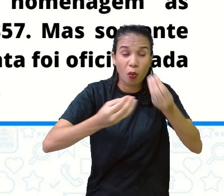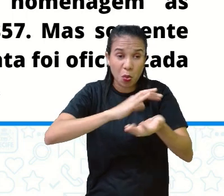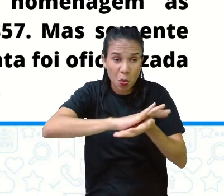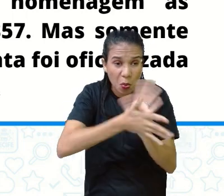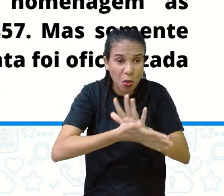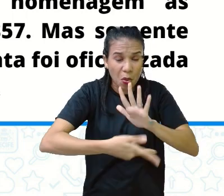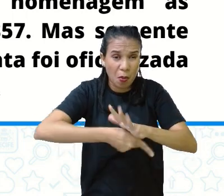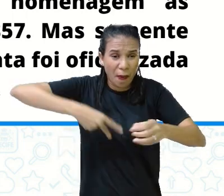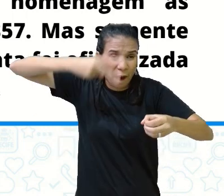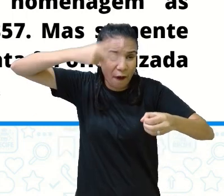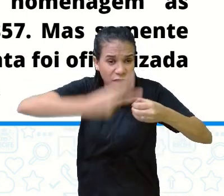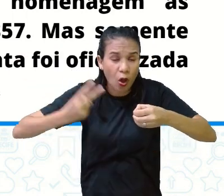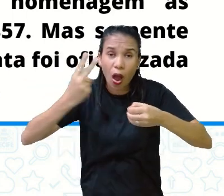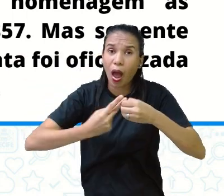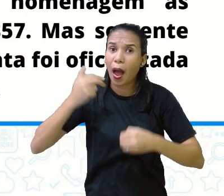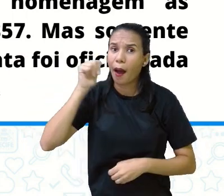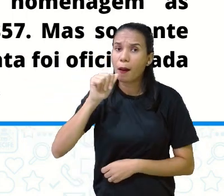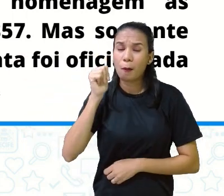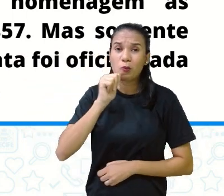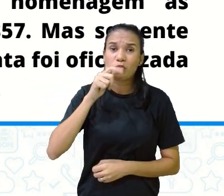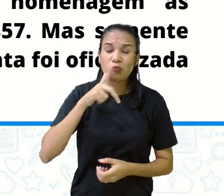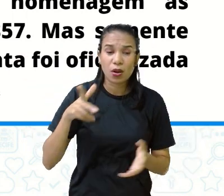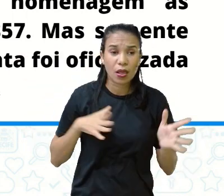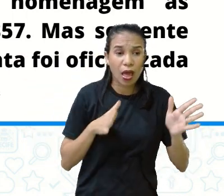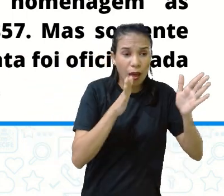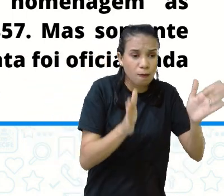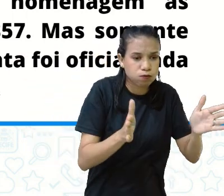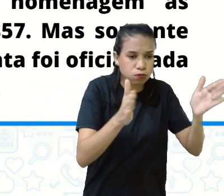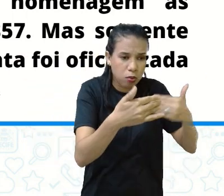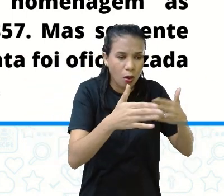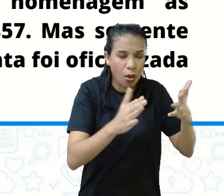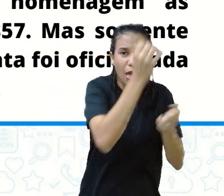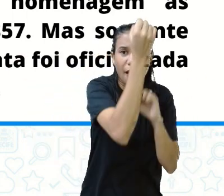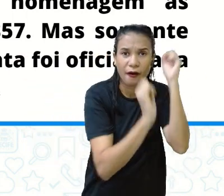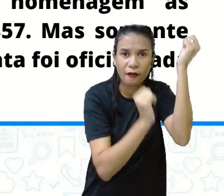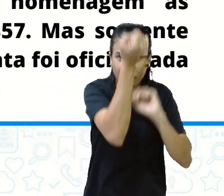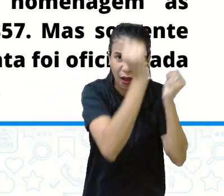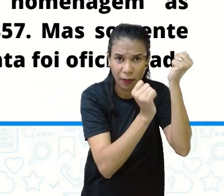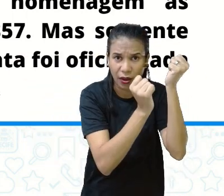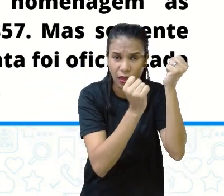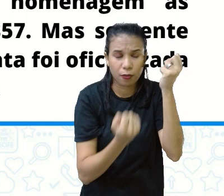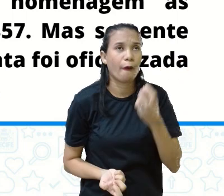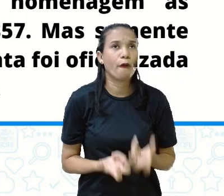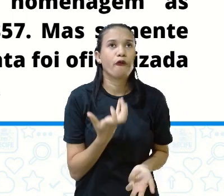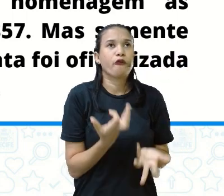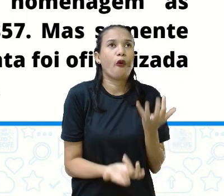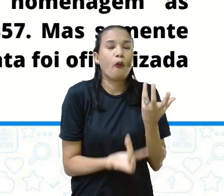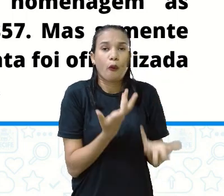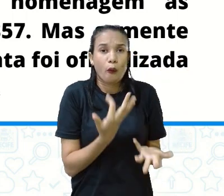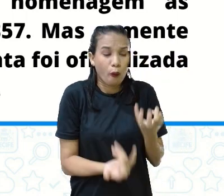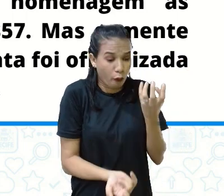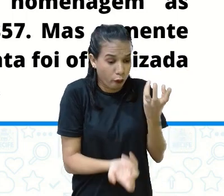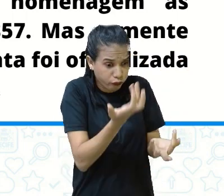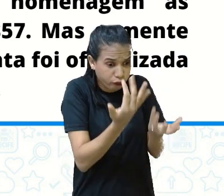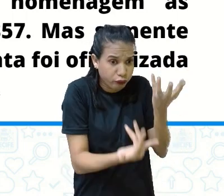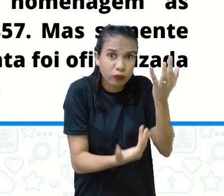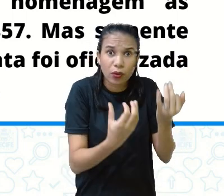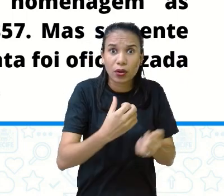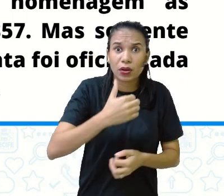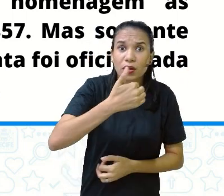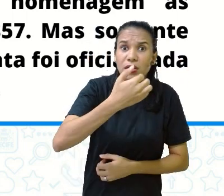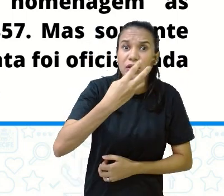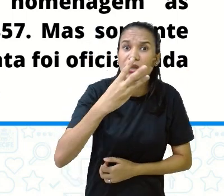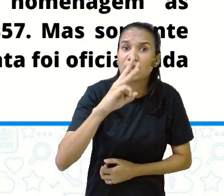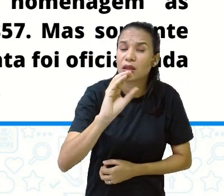total violência. As mulheres foram trancadas dentro de uma fábrica que foi incendiada e 130